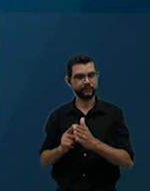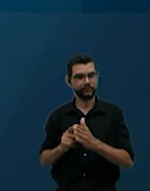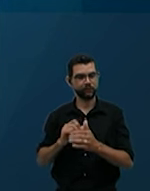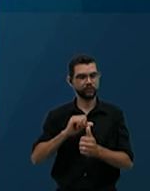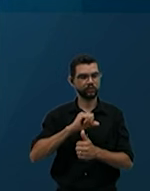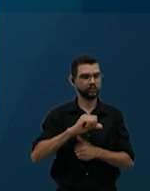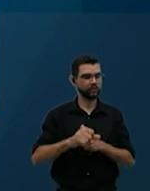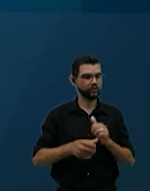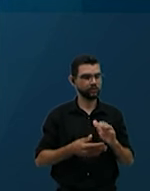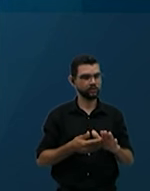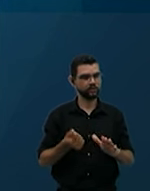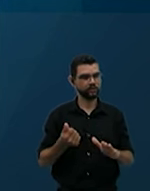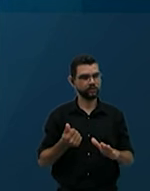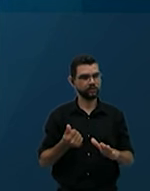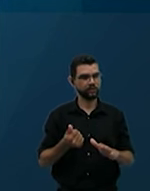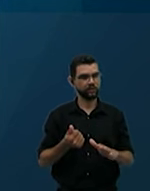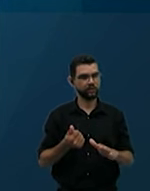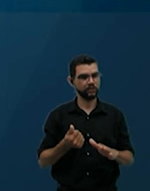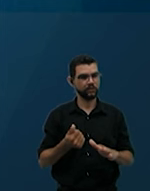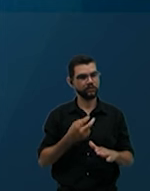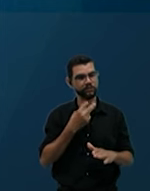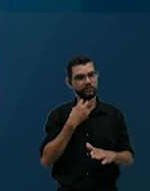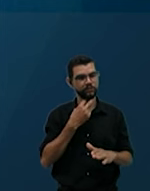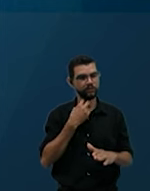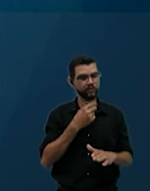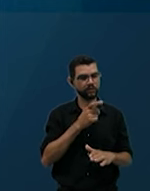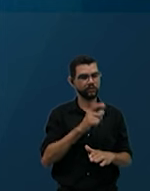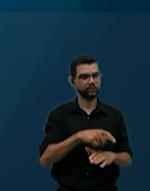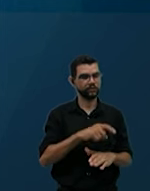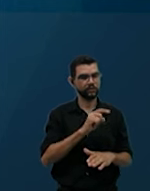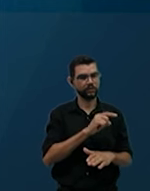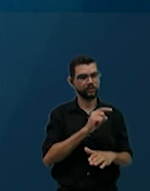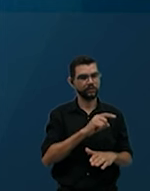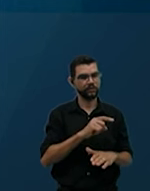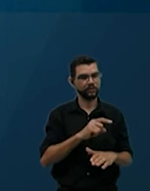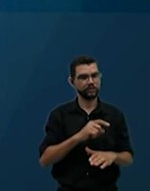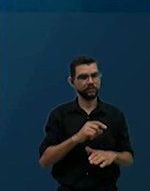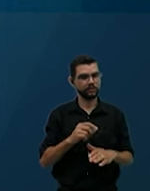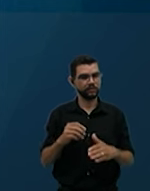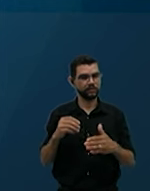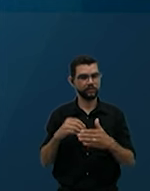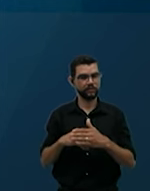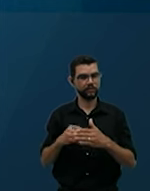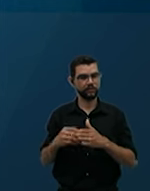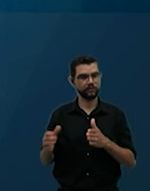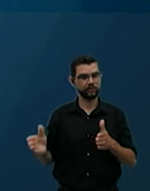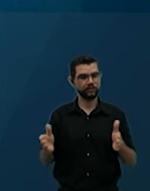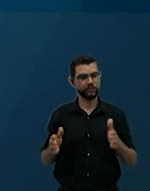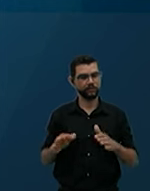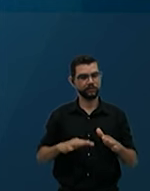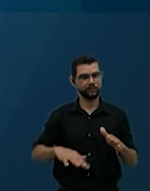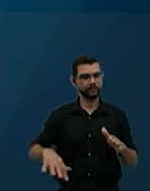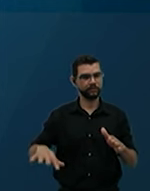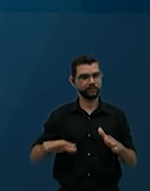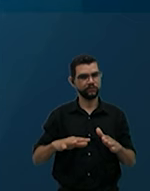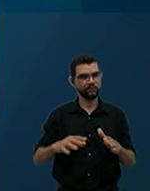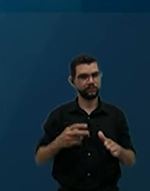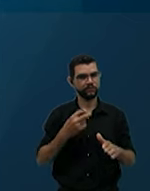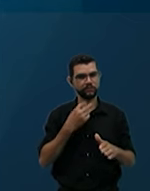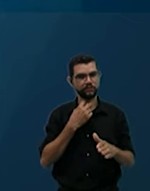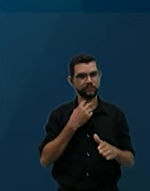mesma categoria, porque invadiria de forma indevida a representação de base